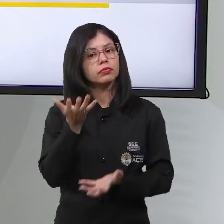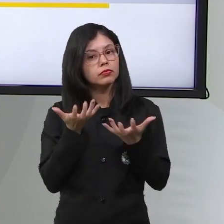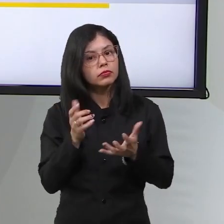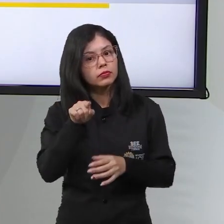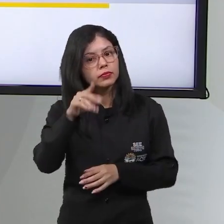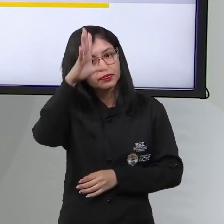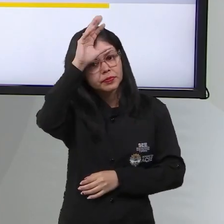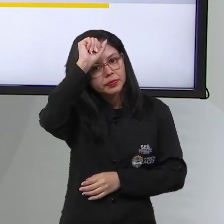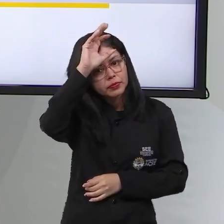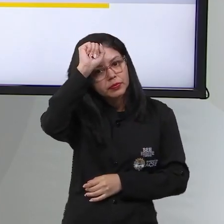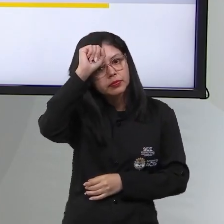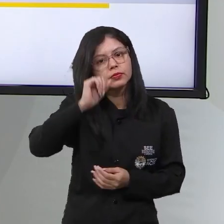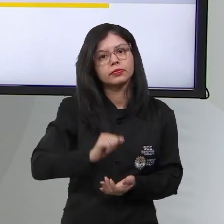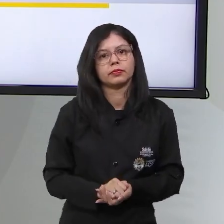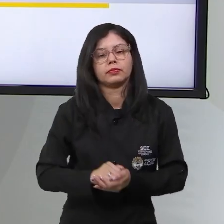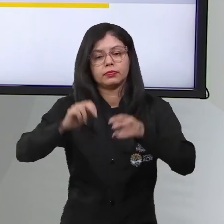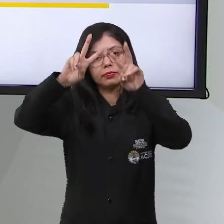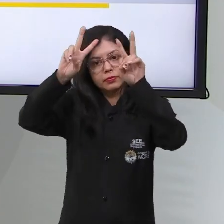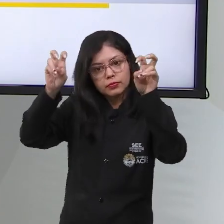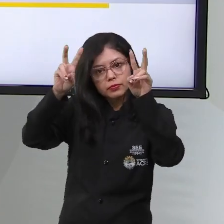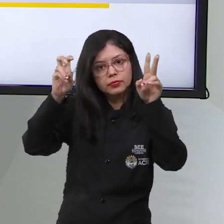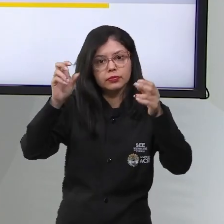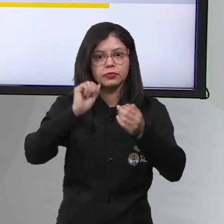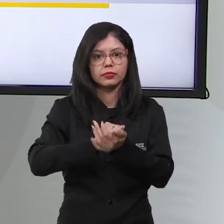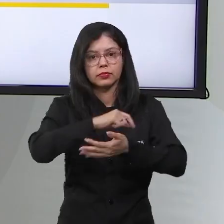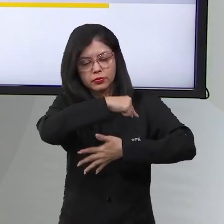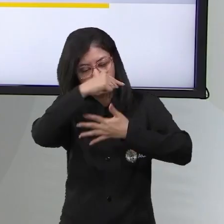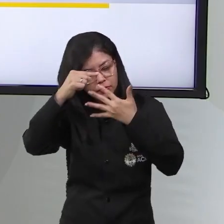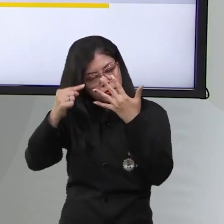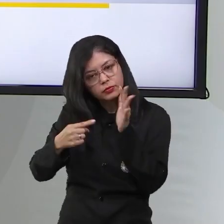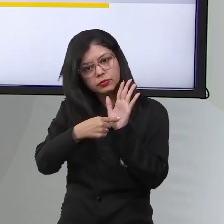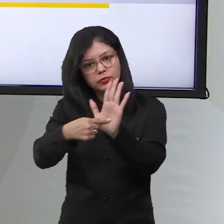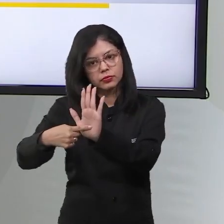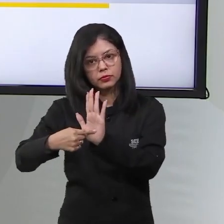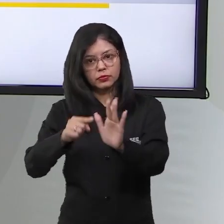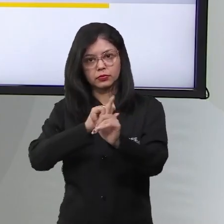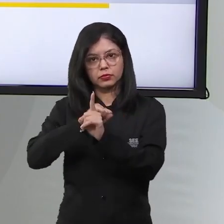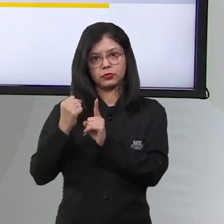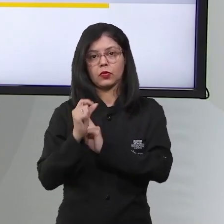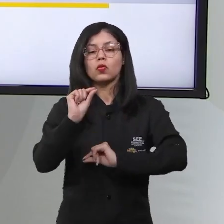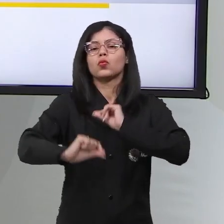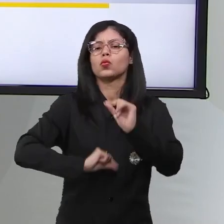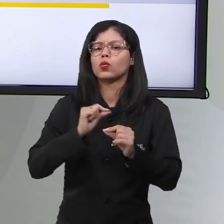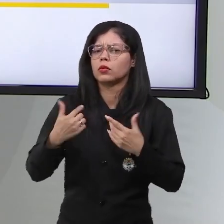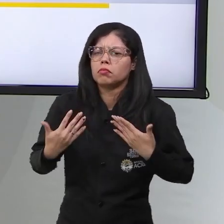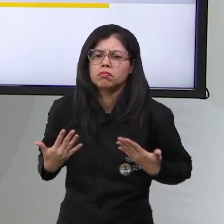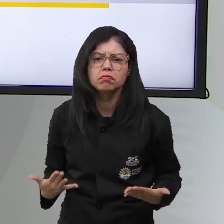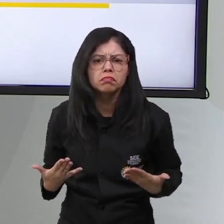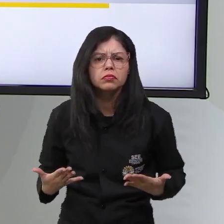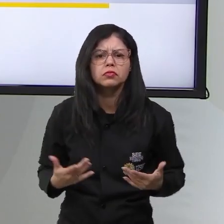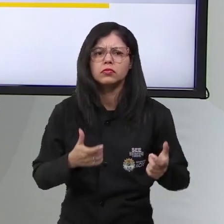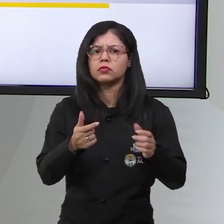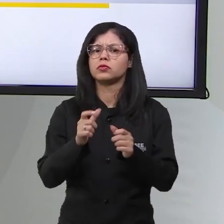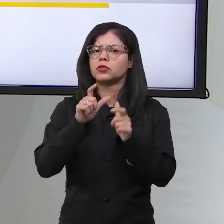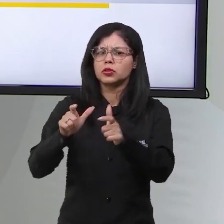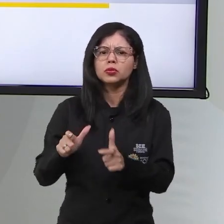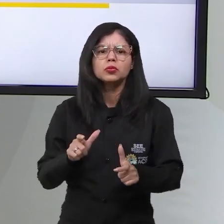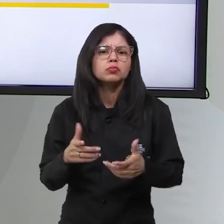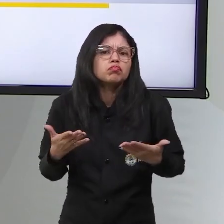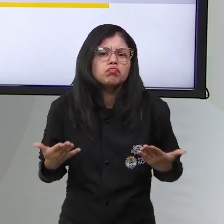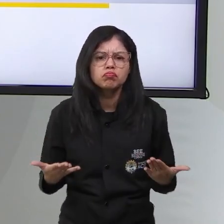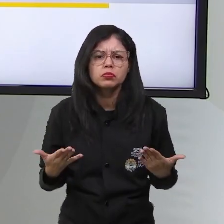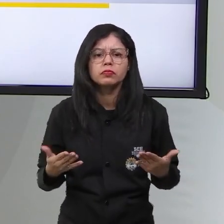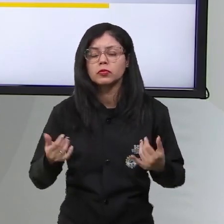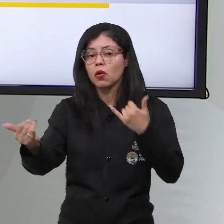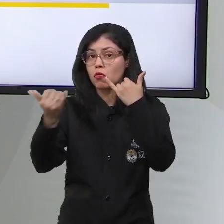você aprenda a respeito dessas fontes de indicadores. O que são fontes? De onde vêm? Eu